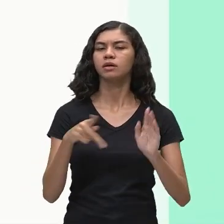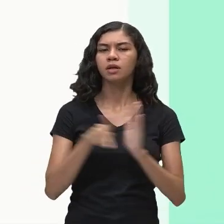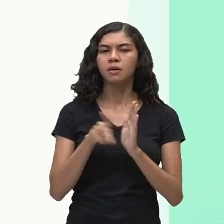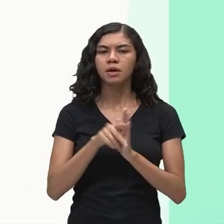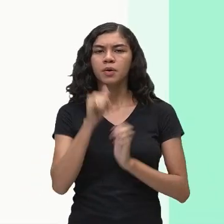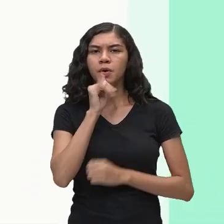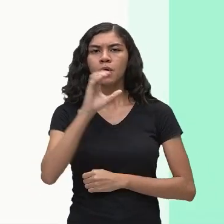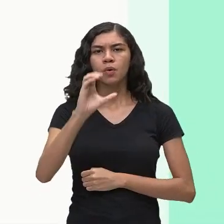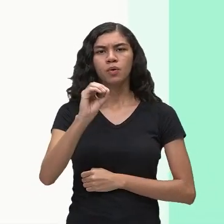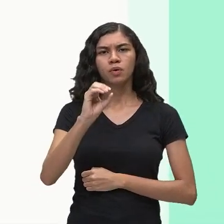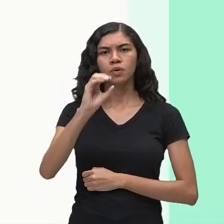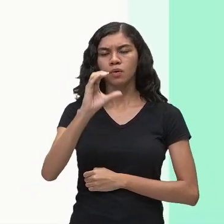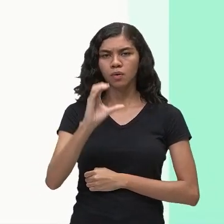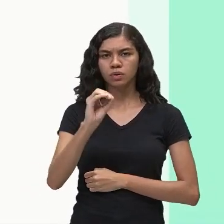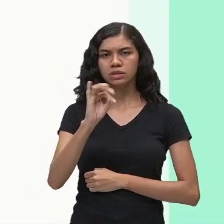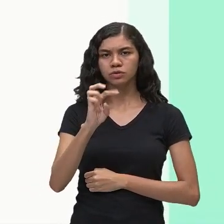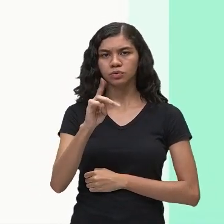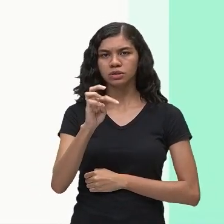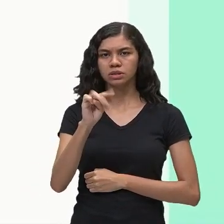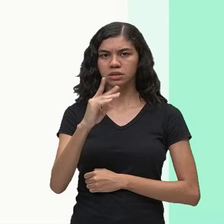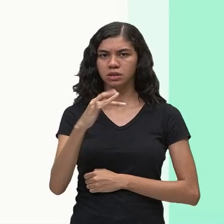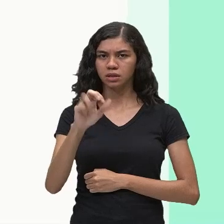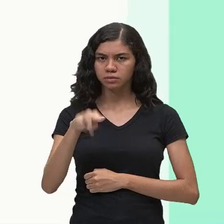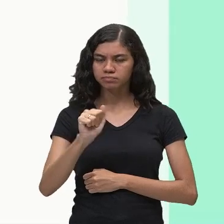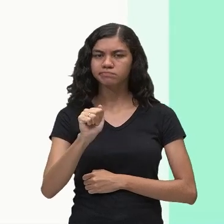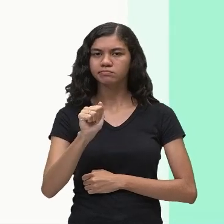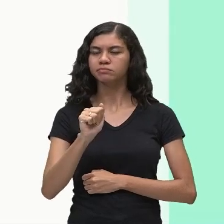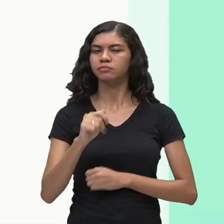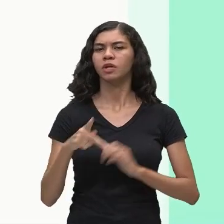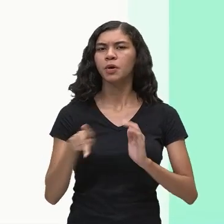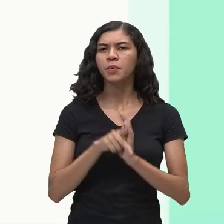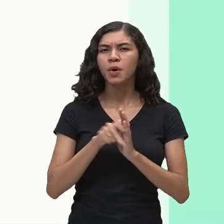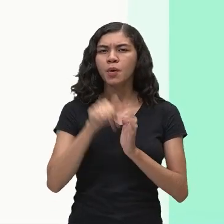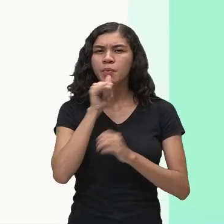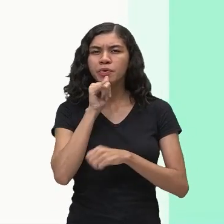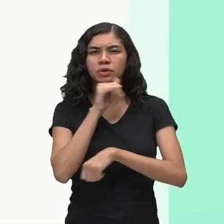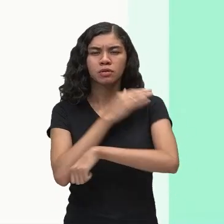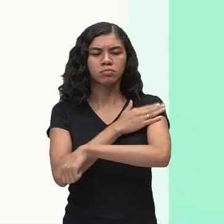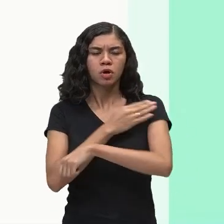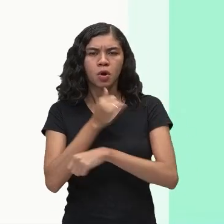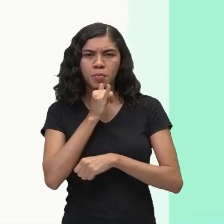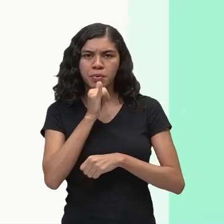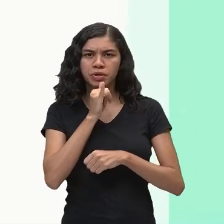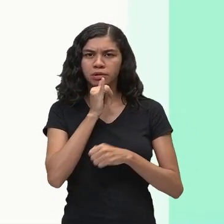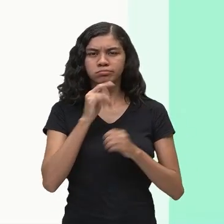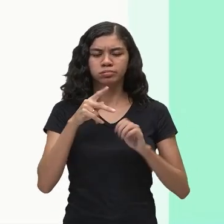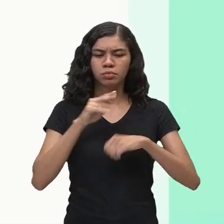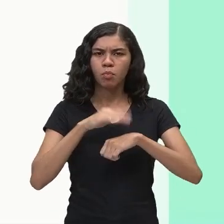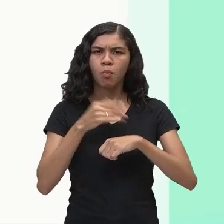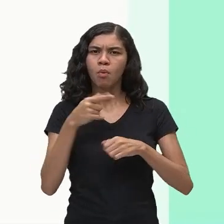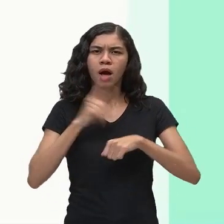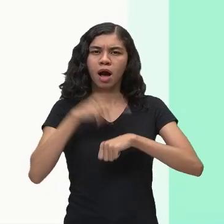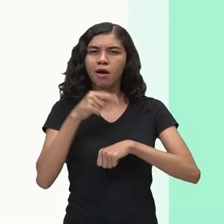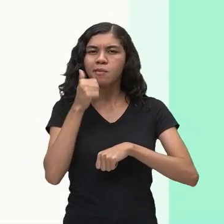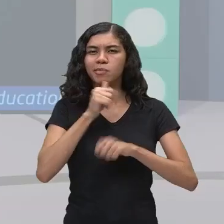um hormônio muito importante porque atua no estímulo da musculatura do útero no momento do